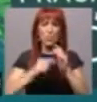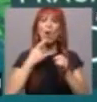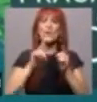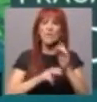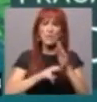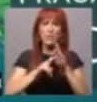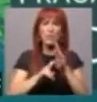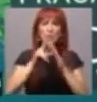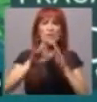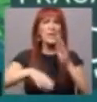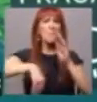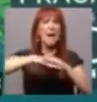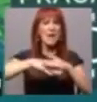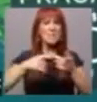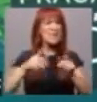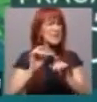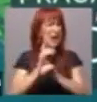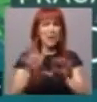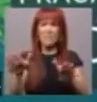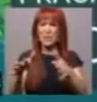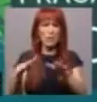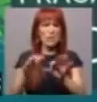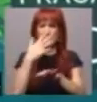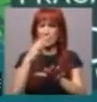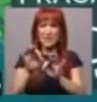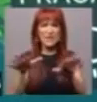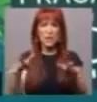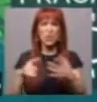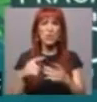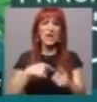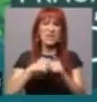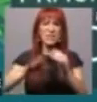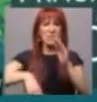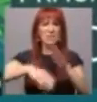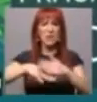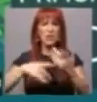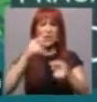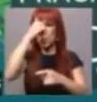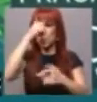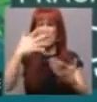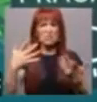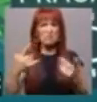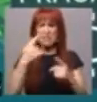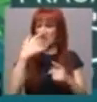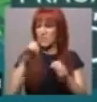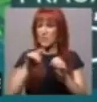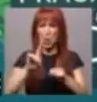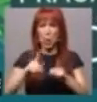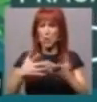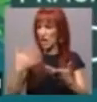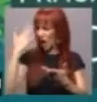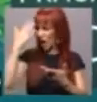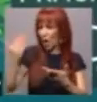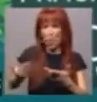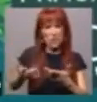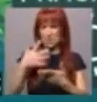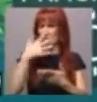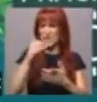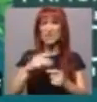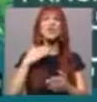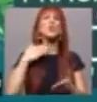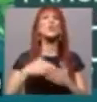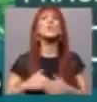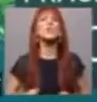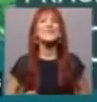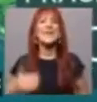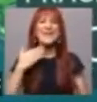novamente da temperatura máxima, também na mesma ordem de grandeza. E, portanto, a temperatura máxima no domingo será semelhante àquela que está prevista para hoje. Segunda?